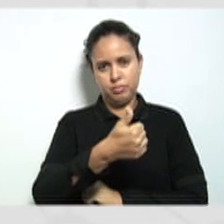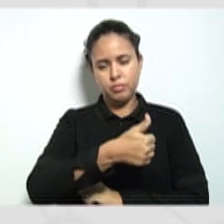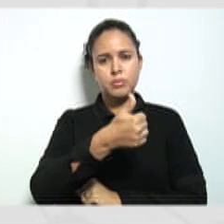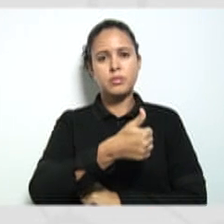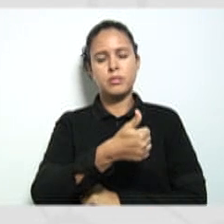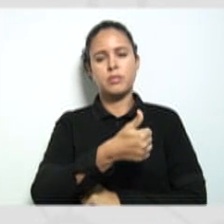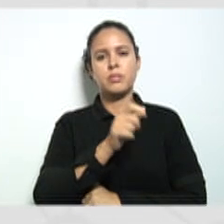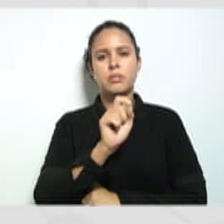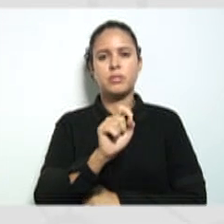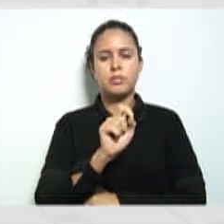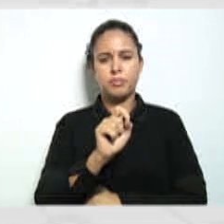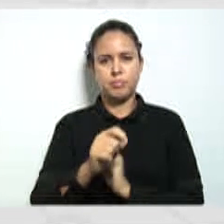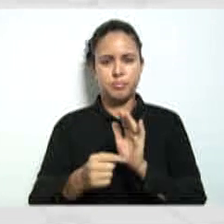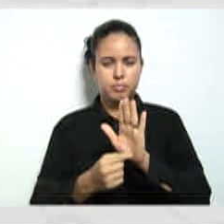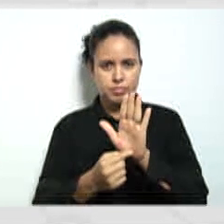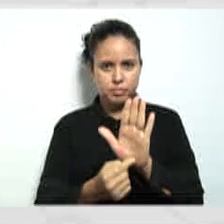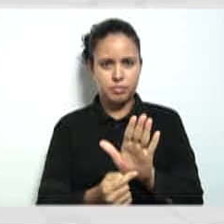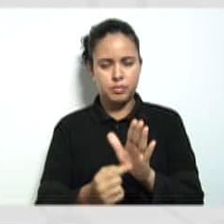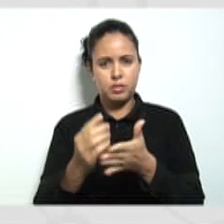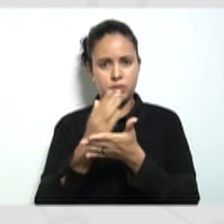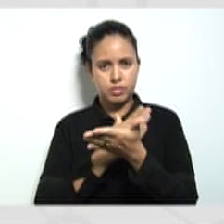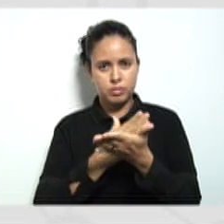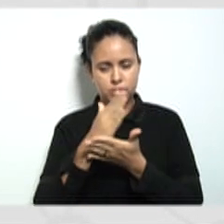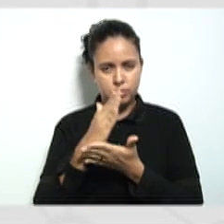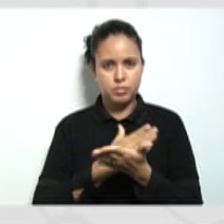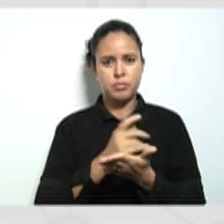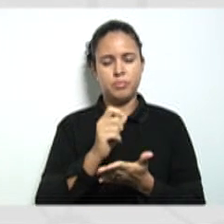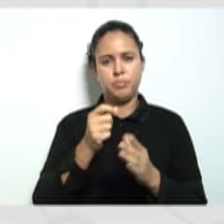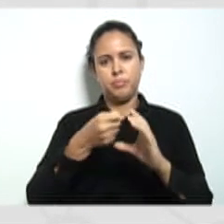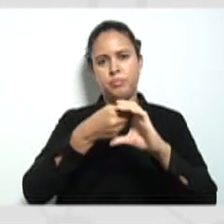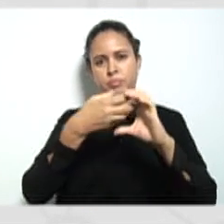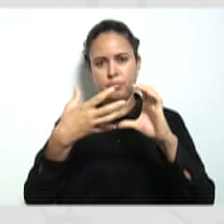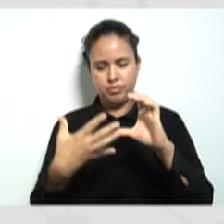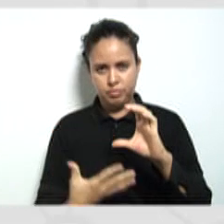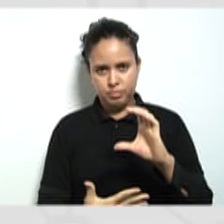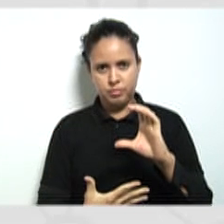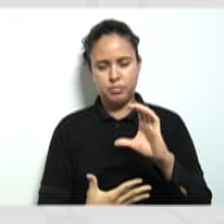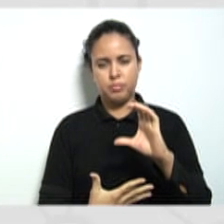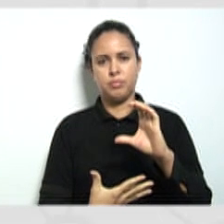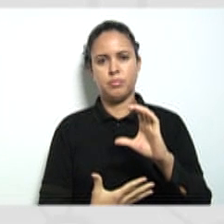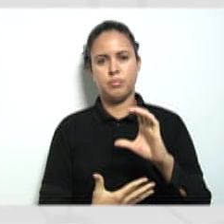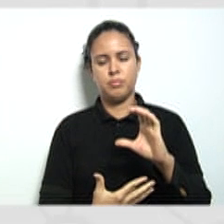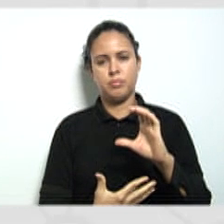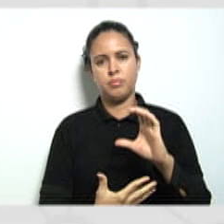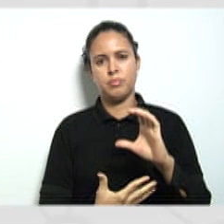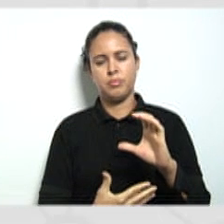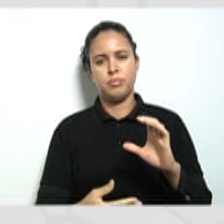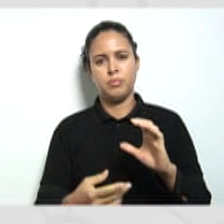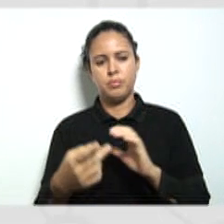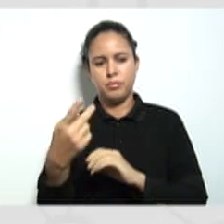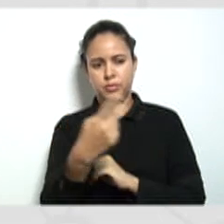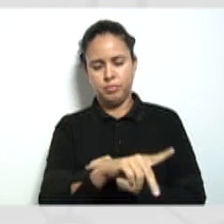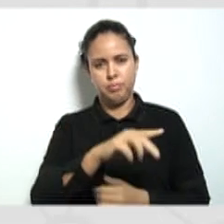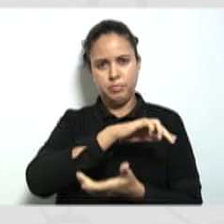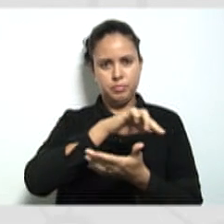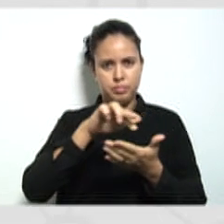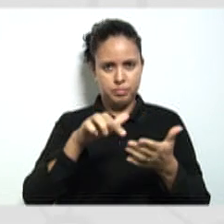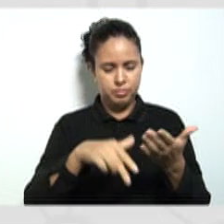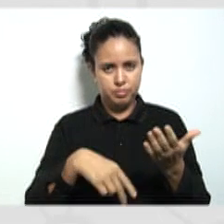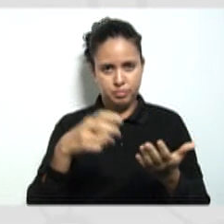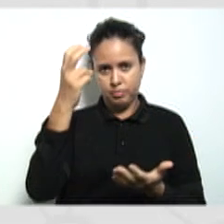gente. Apresente algumas das características a respeito da diversidade cultural